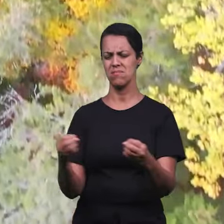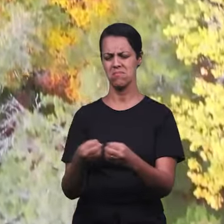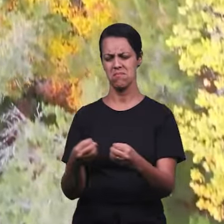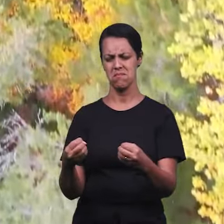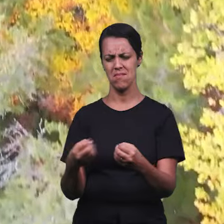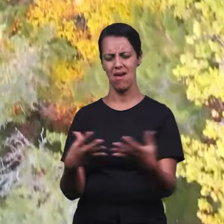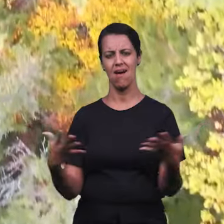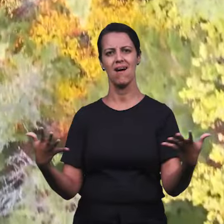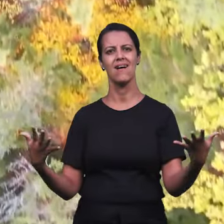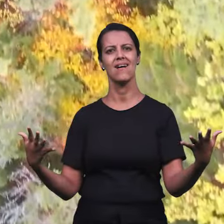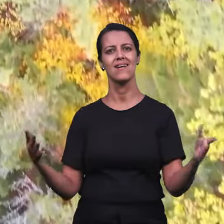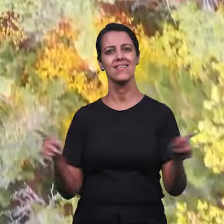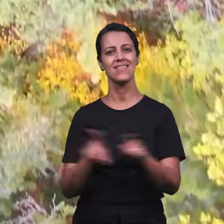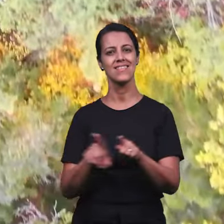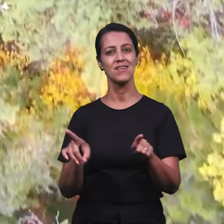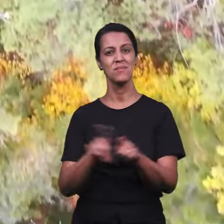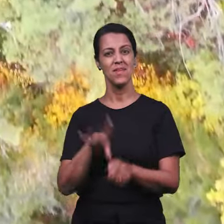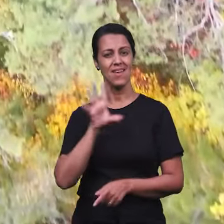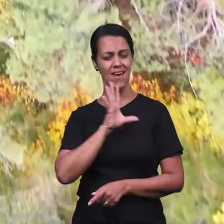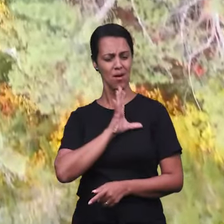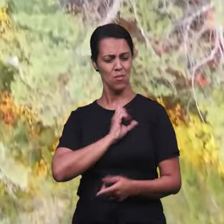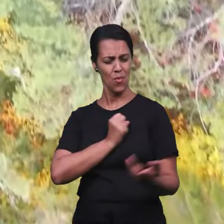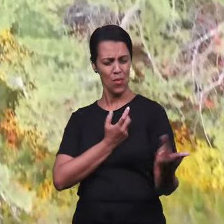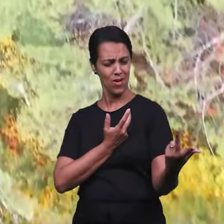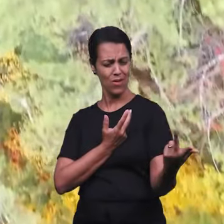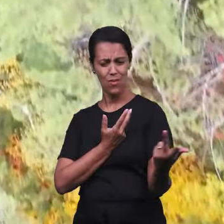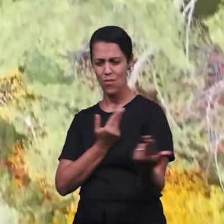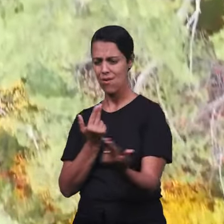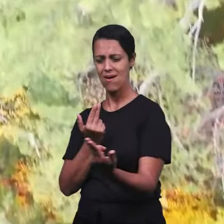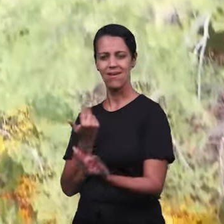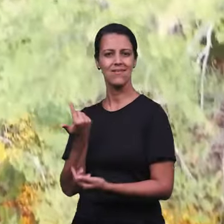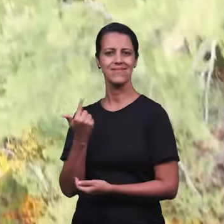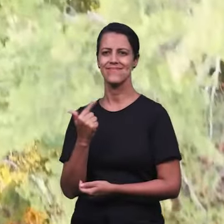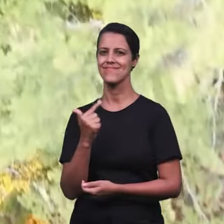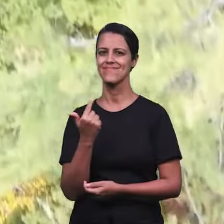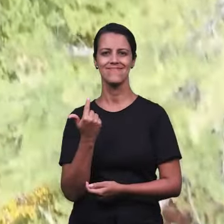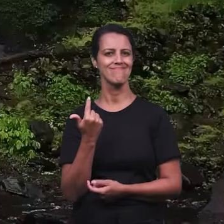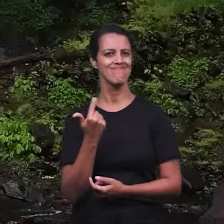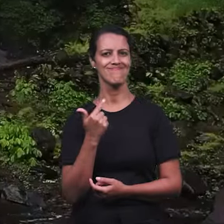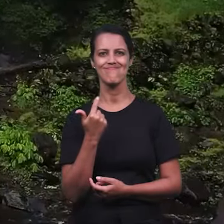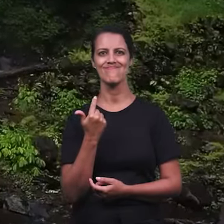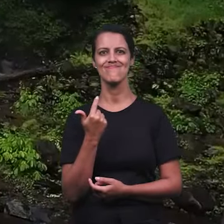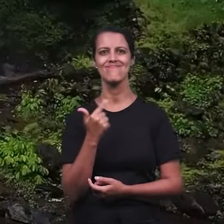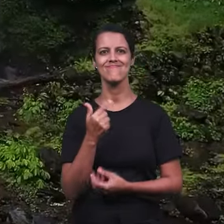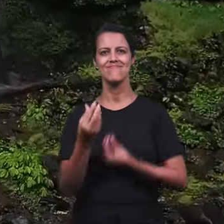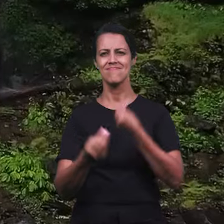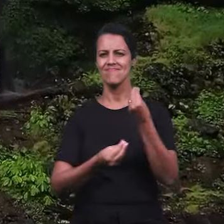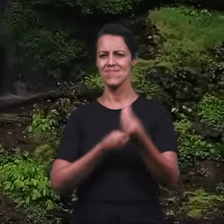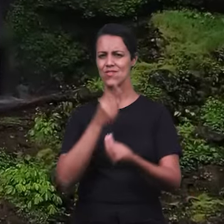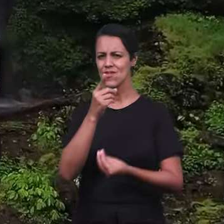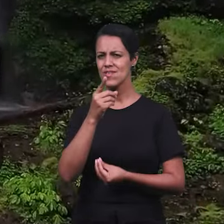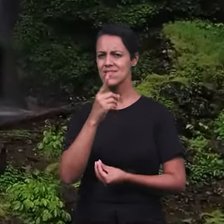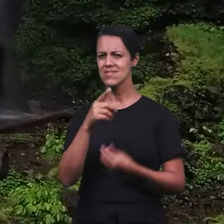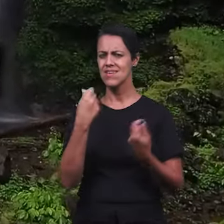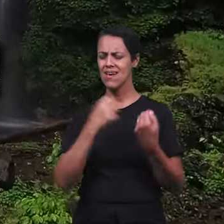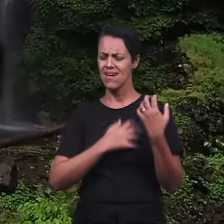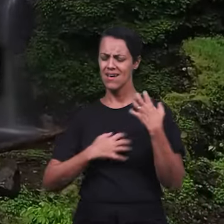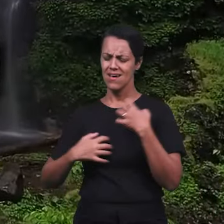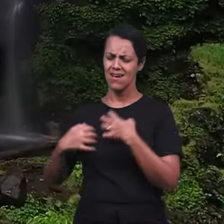Divino o seu amor é sem ó Coração